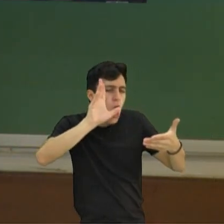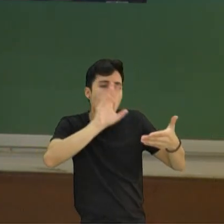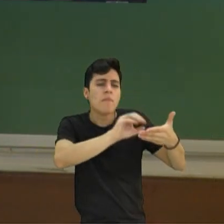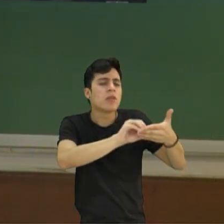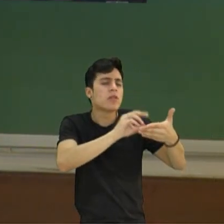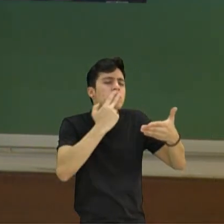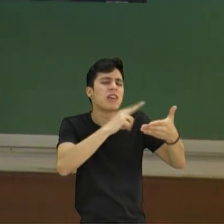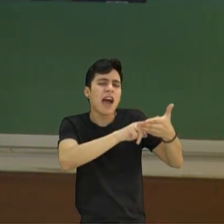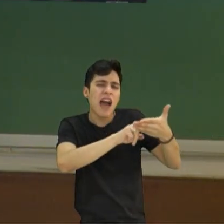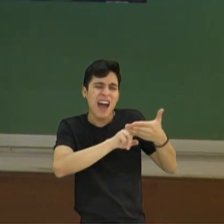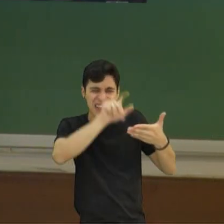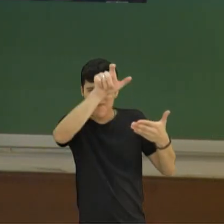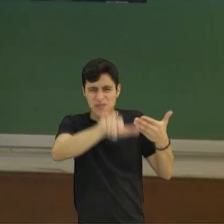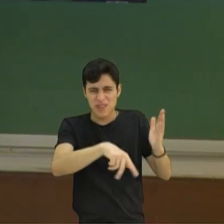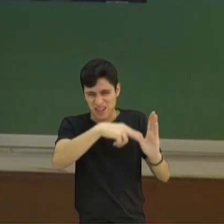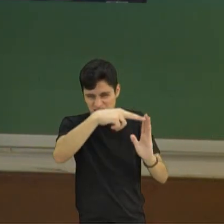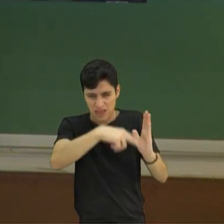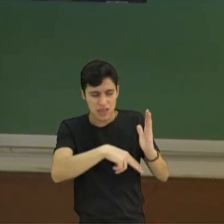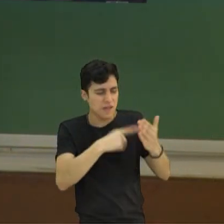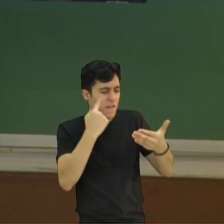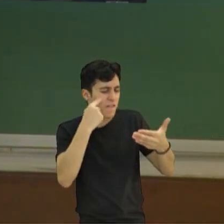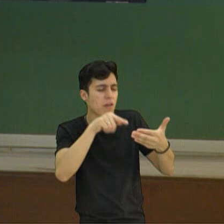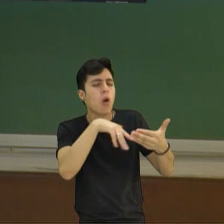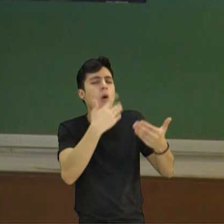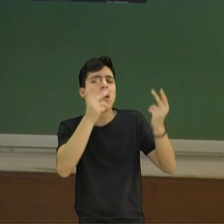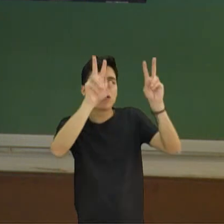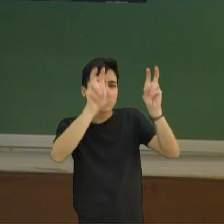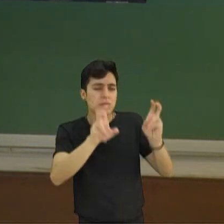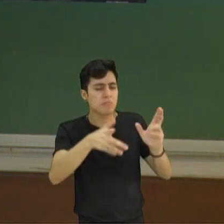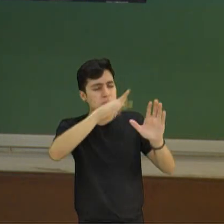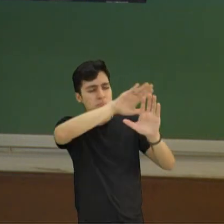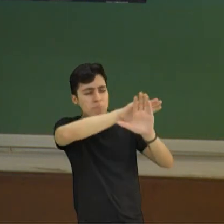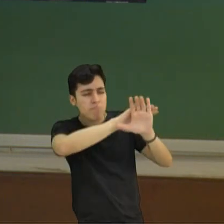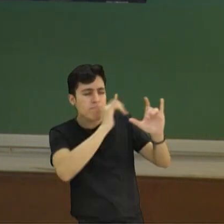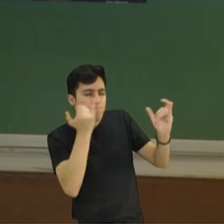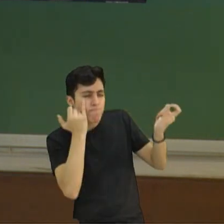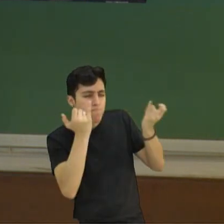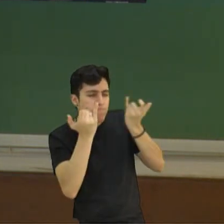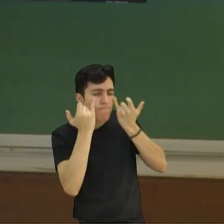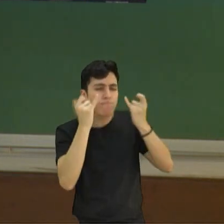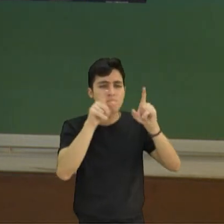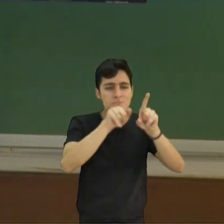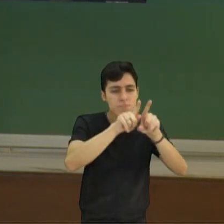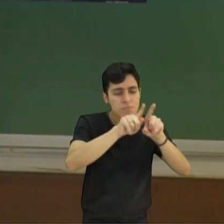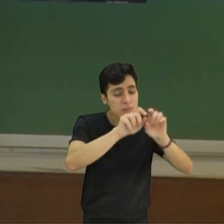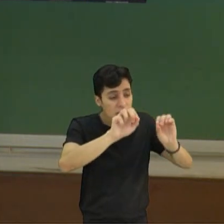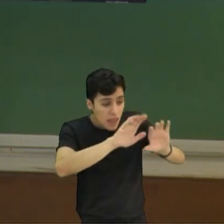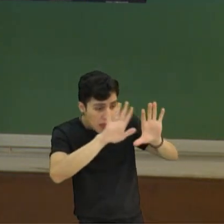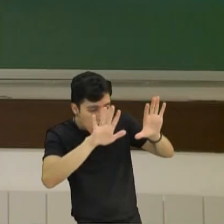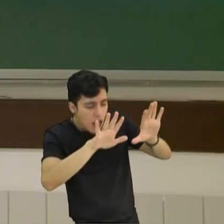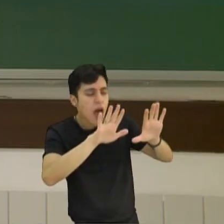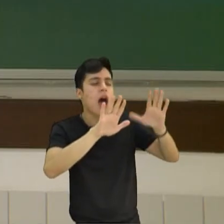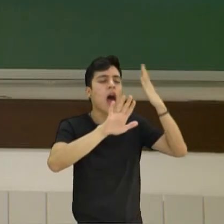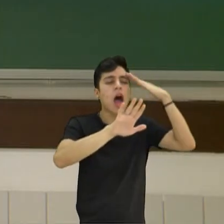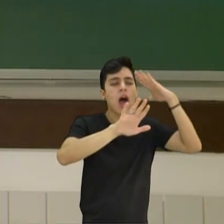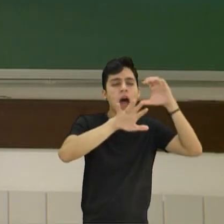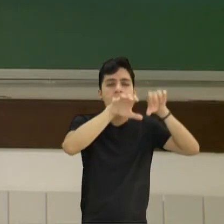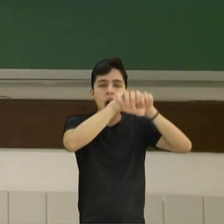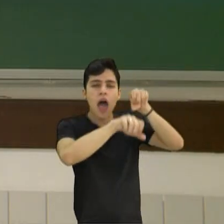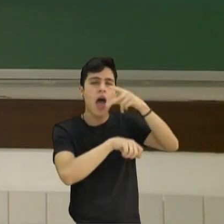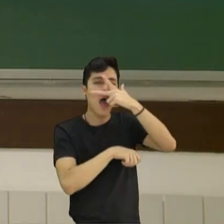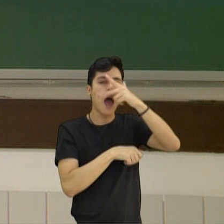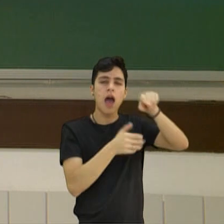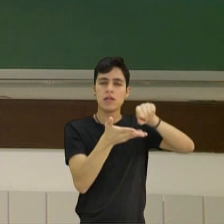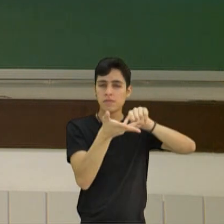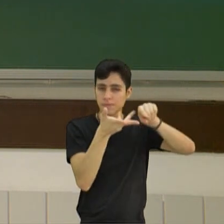leitor, identificamos o assunto, localizamos informações explícitas e inferimos informações implícitas.